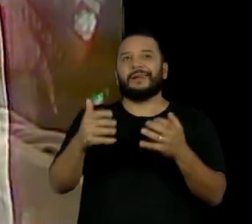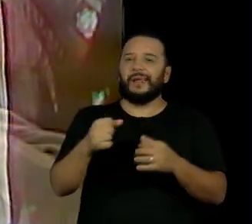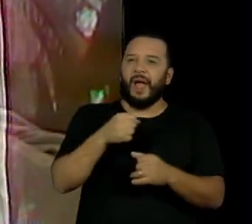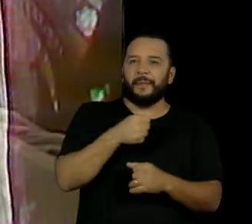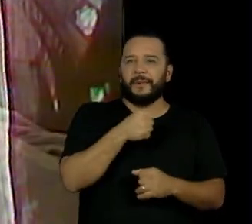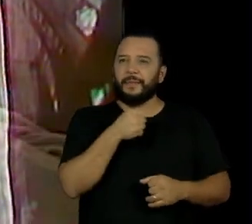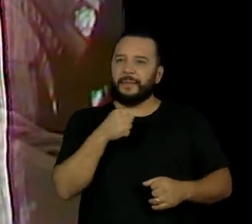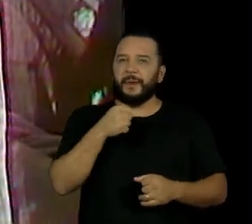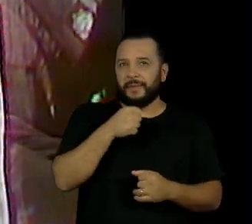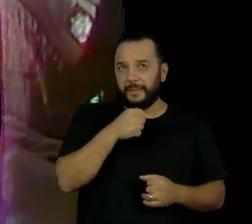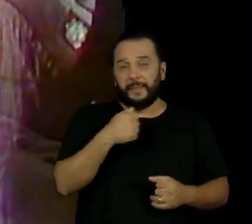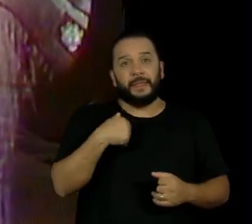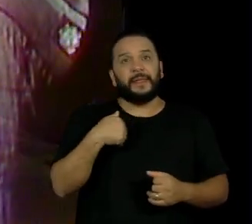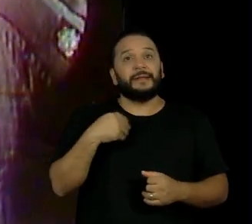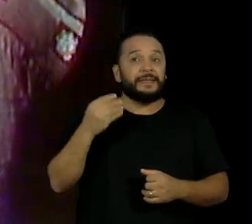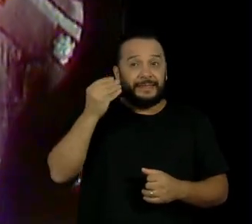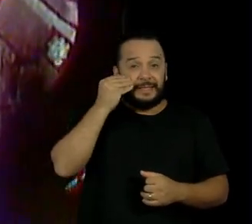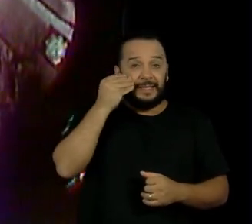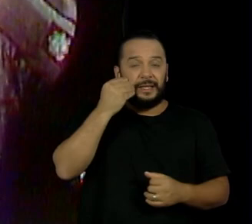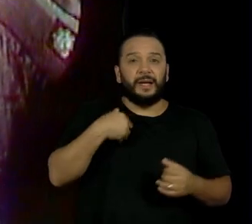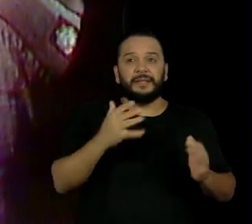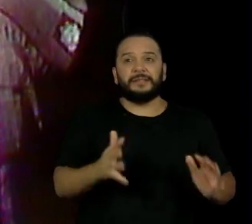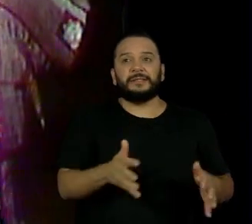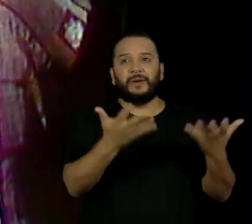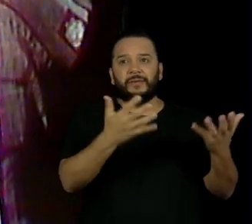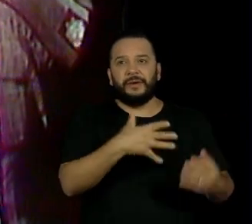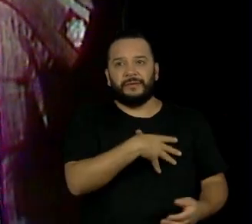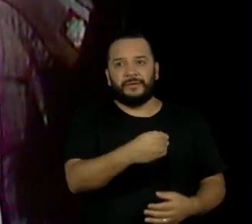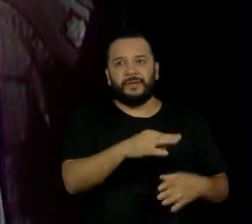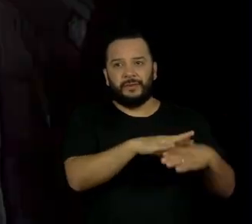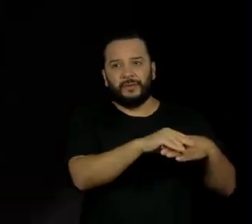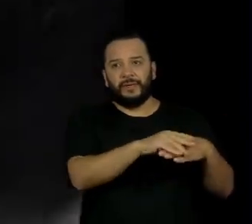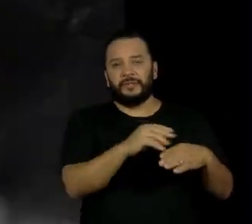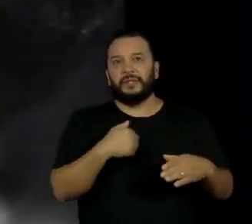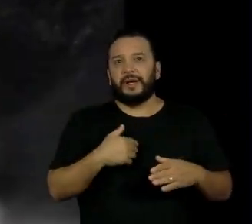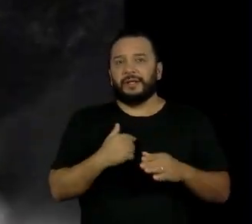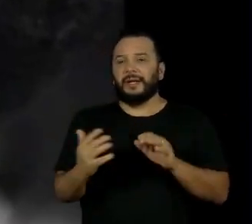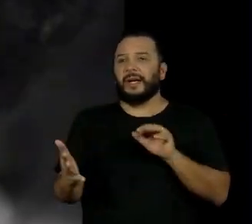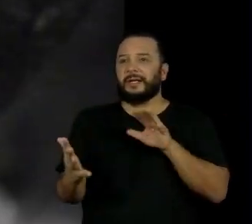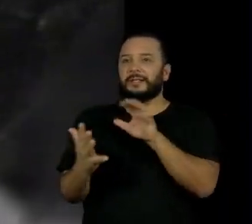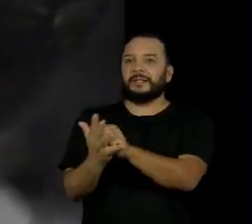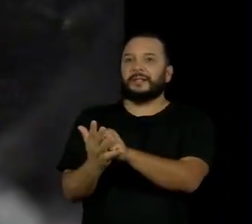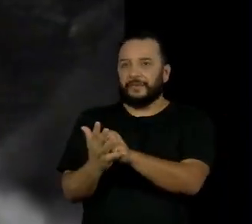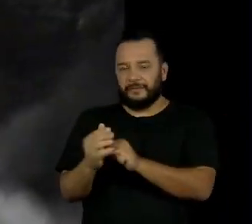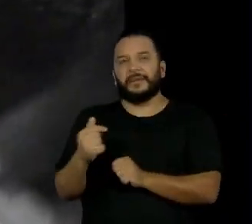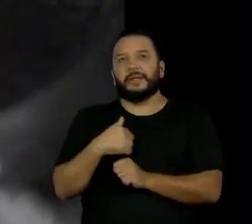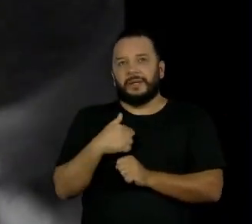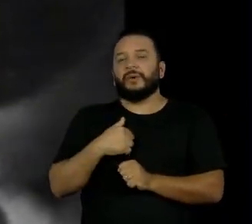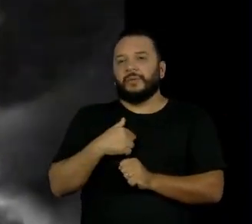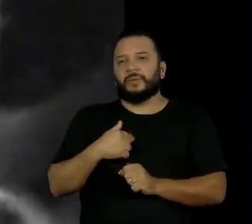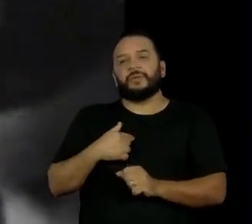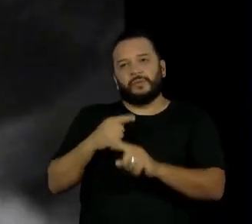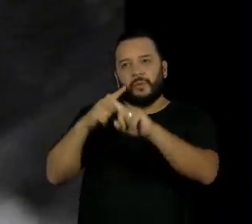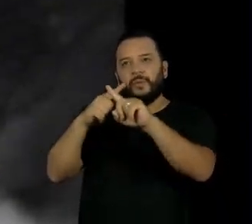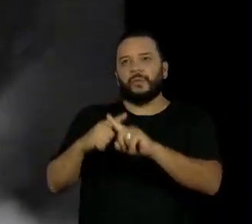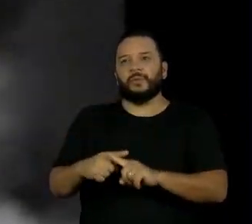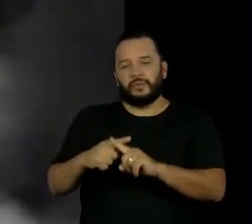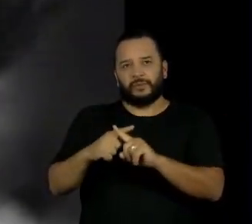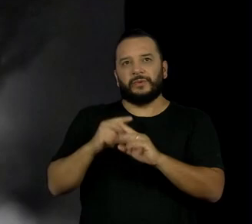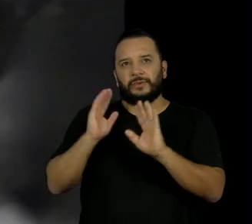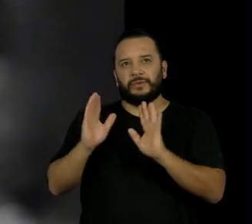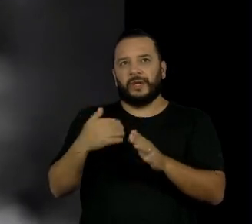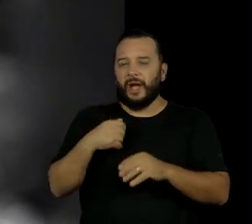na tentativa de salvar o filho doente que ela resolveu se inscrever no concurso de calouros de Ary